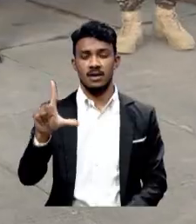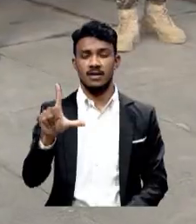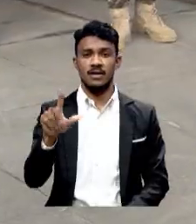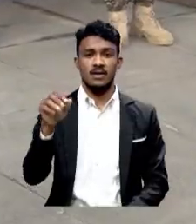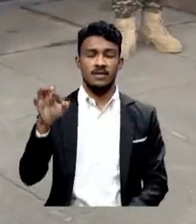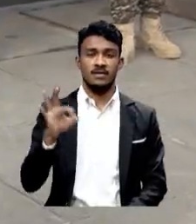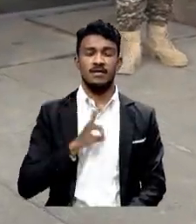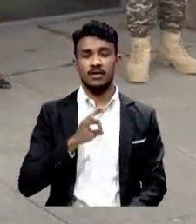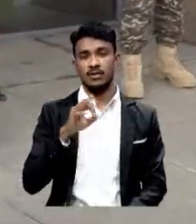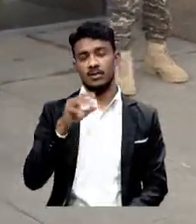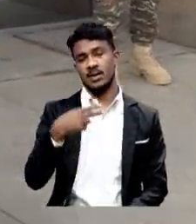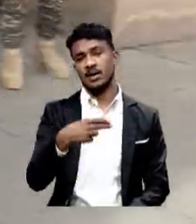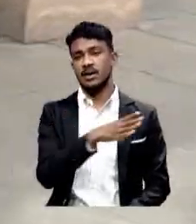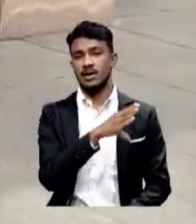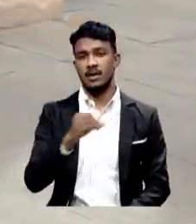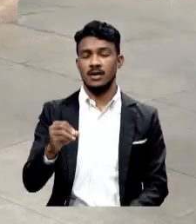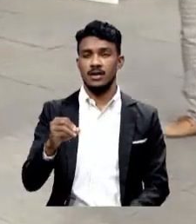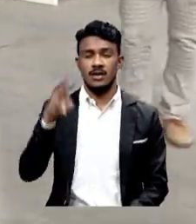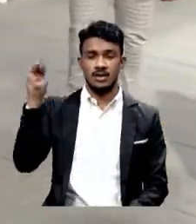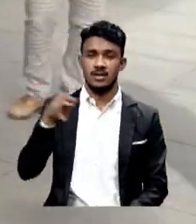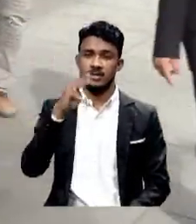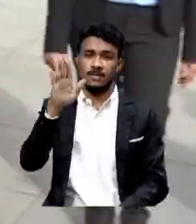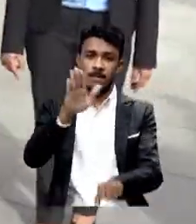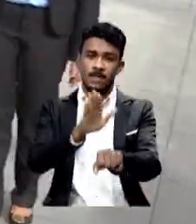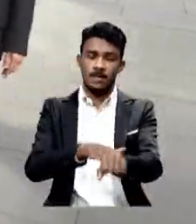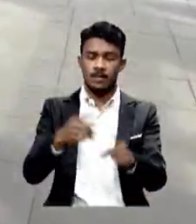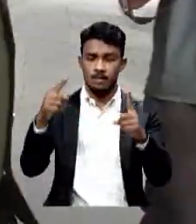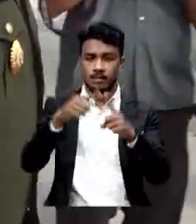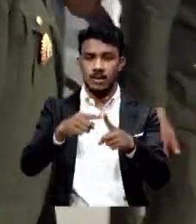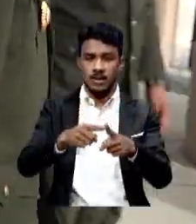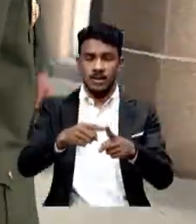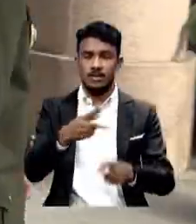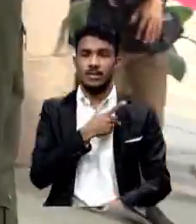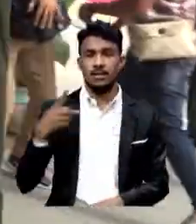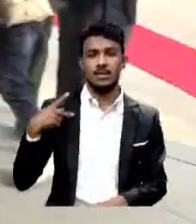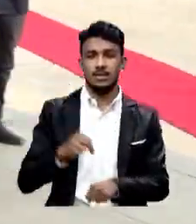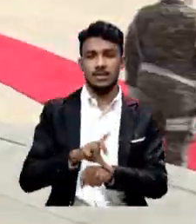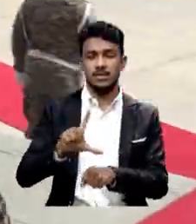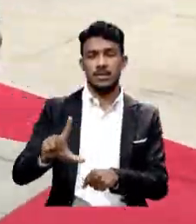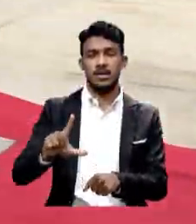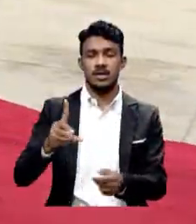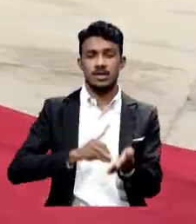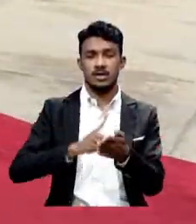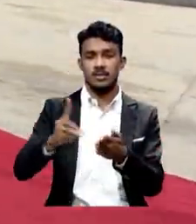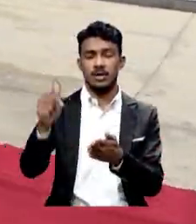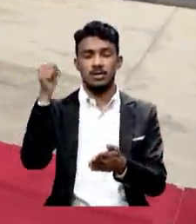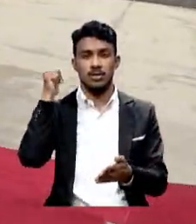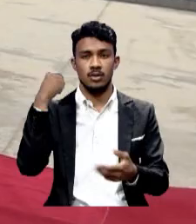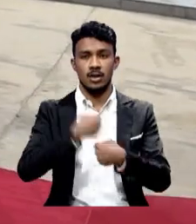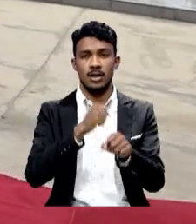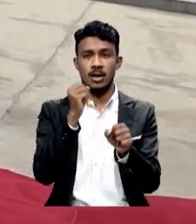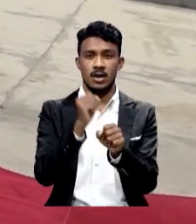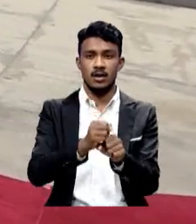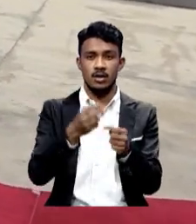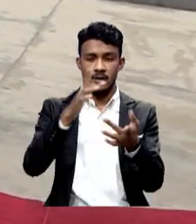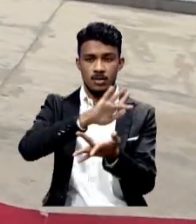ne informa. Minha parte harukona pedido autorização ba parlamento nacional e a semana kotuk ato halo viagem serviço